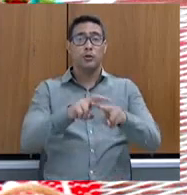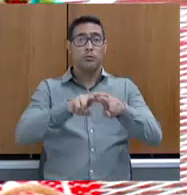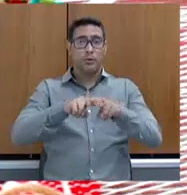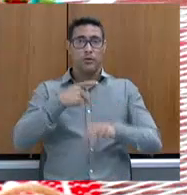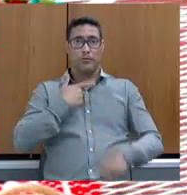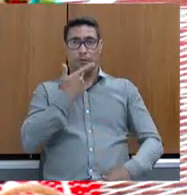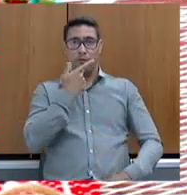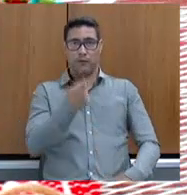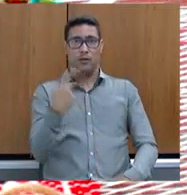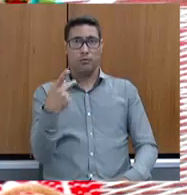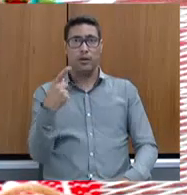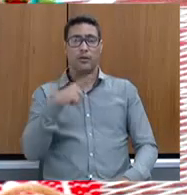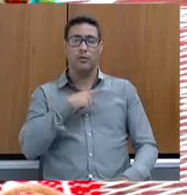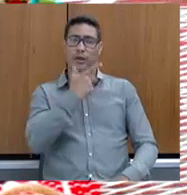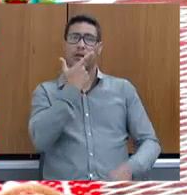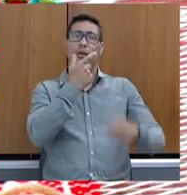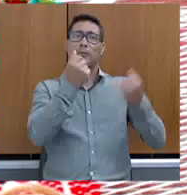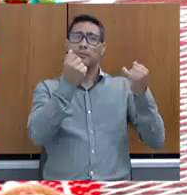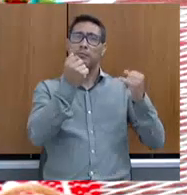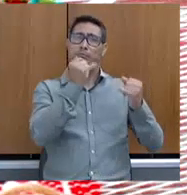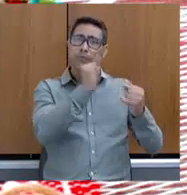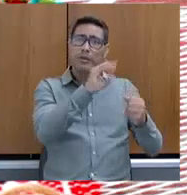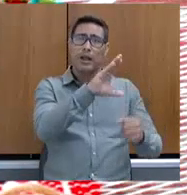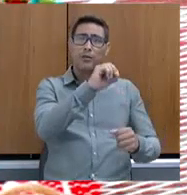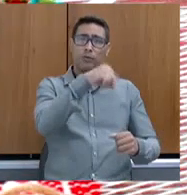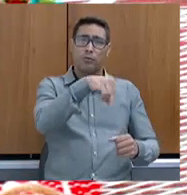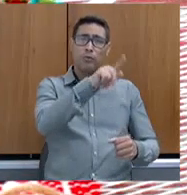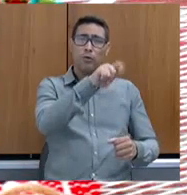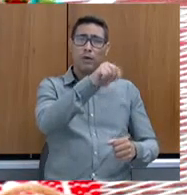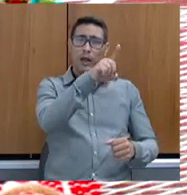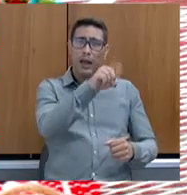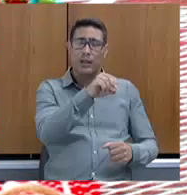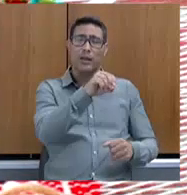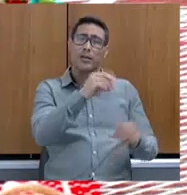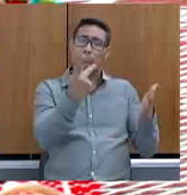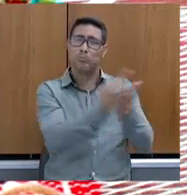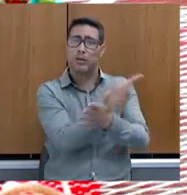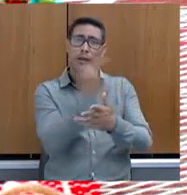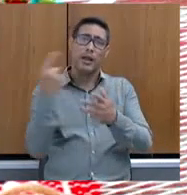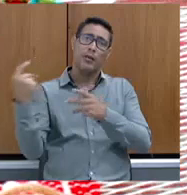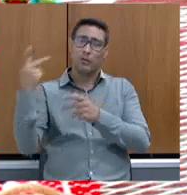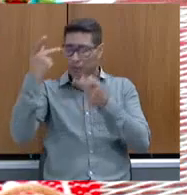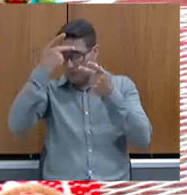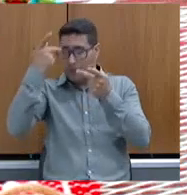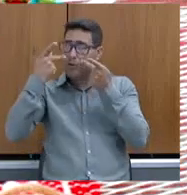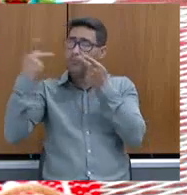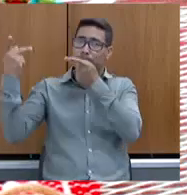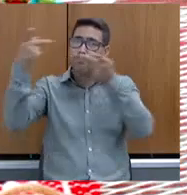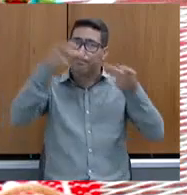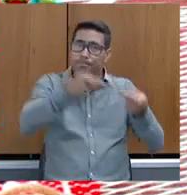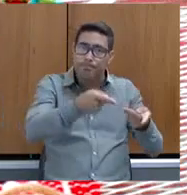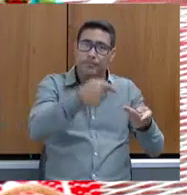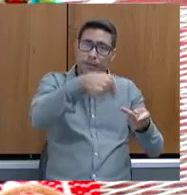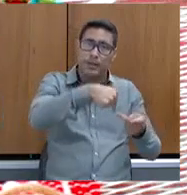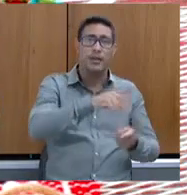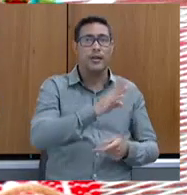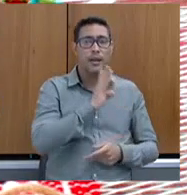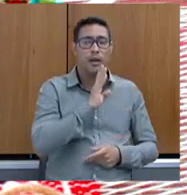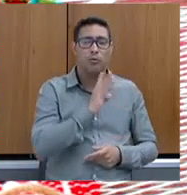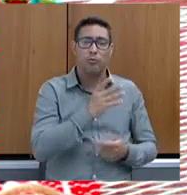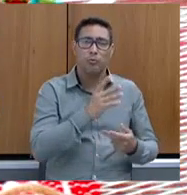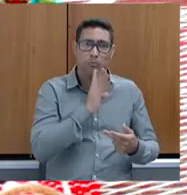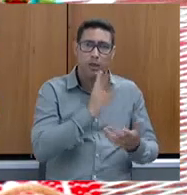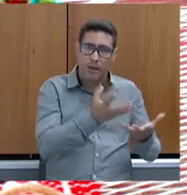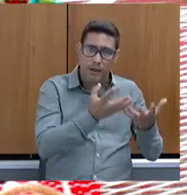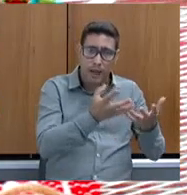falo isso eu quero dizer nas congadas acontecendo e atraindo turistas nos festivais da cozinha mineira que a hora candidata